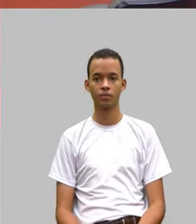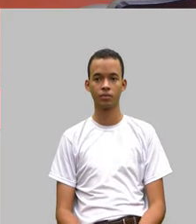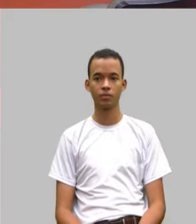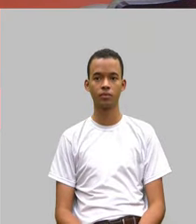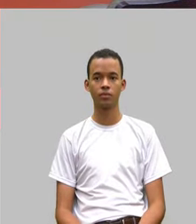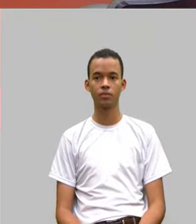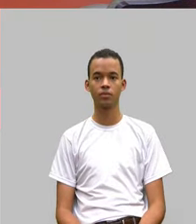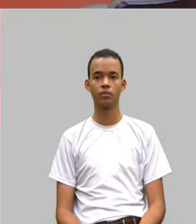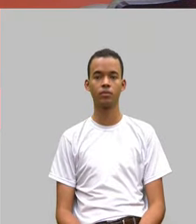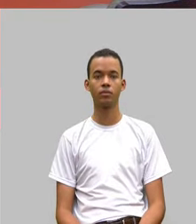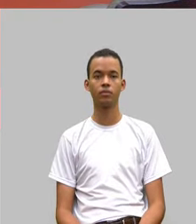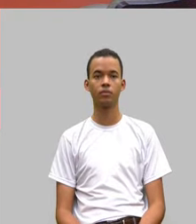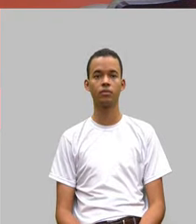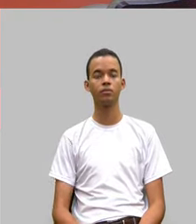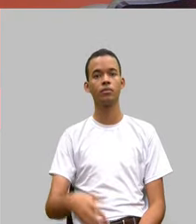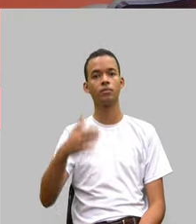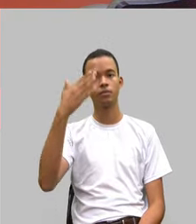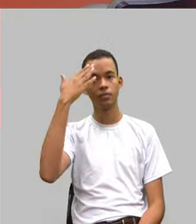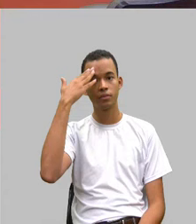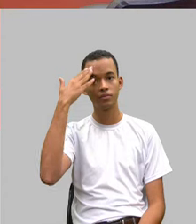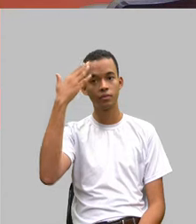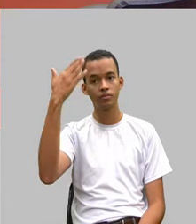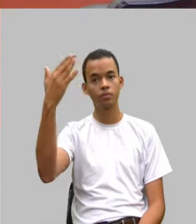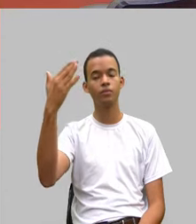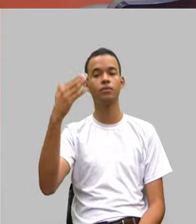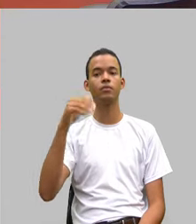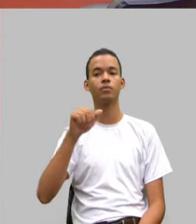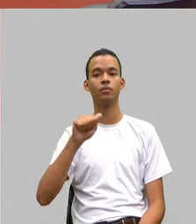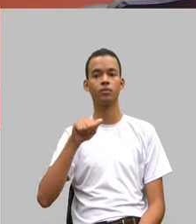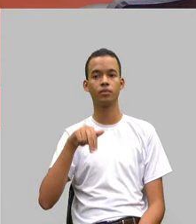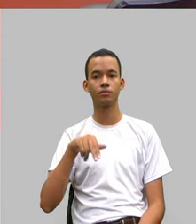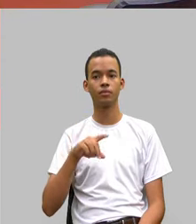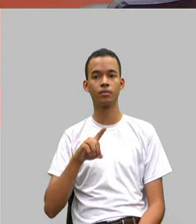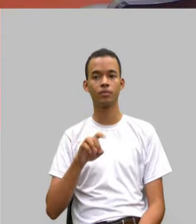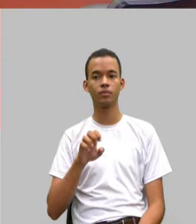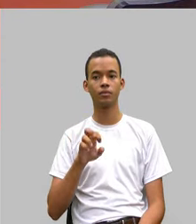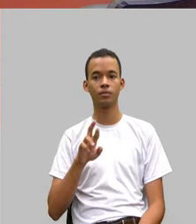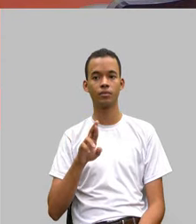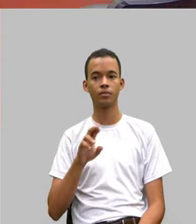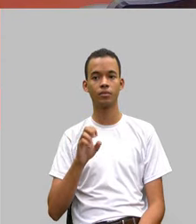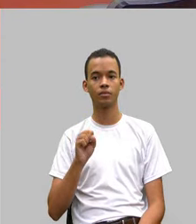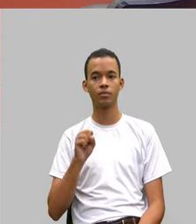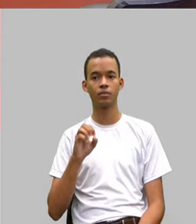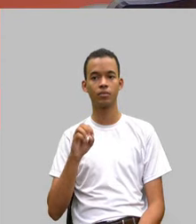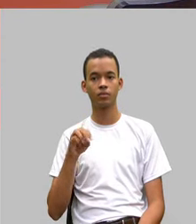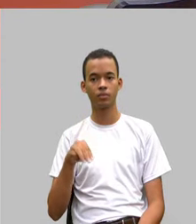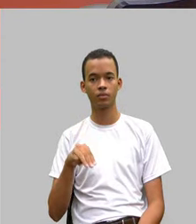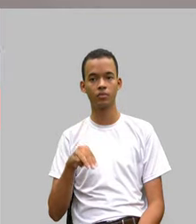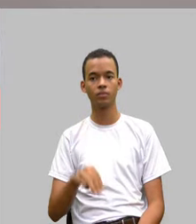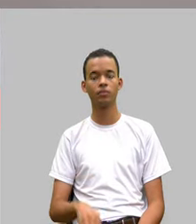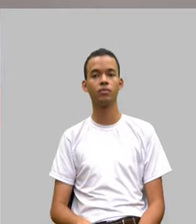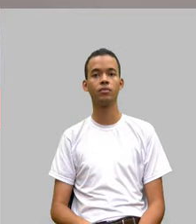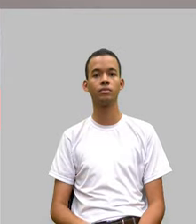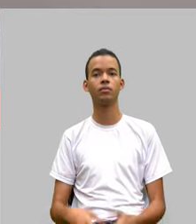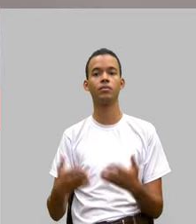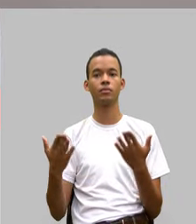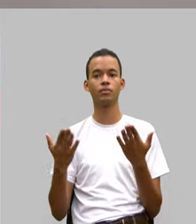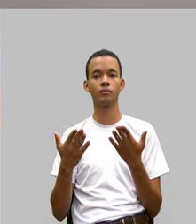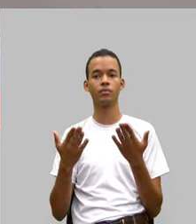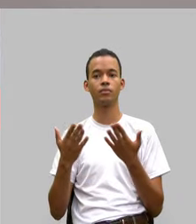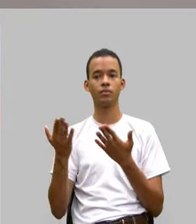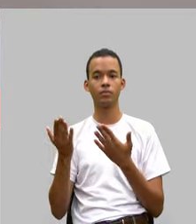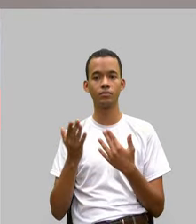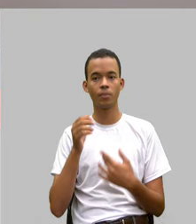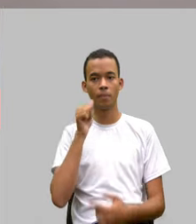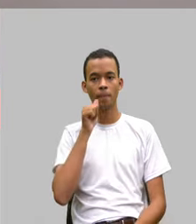obrigado muito obrigado sor Anderson dando sequência passamos a palavra a senora Emília Alcântara